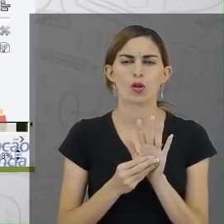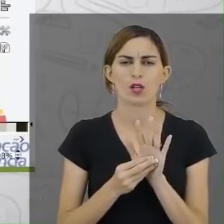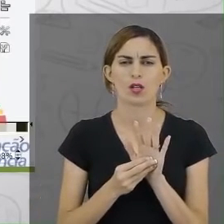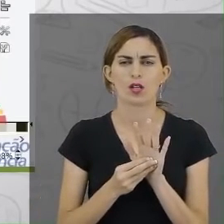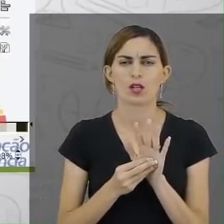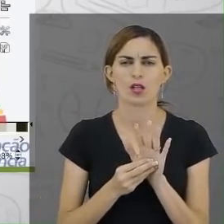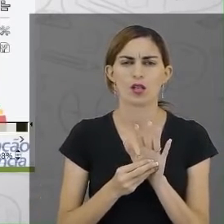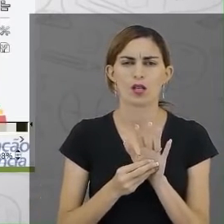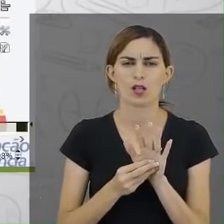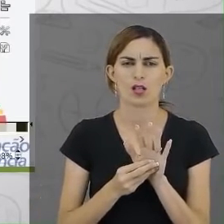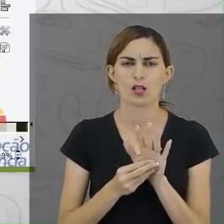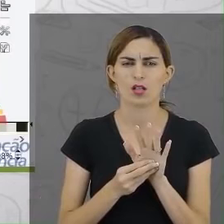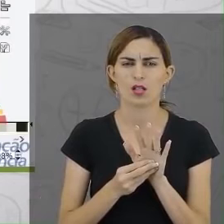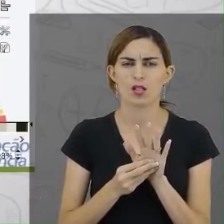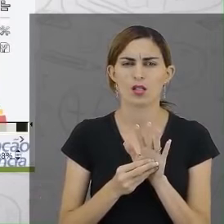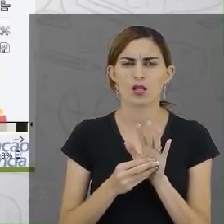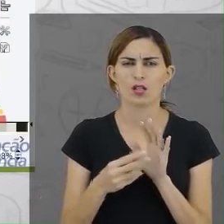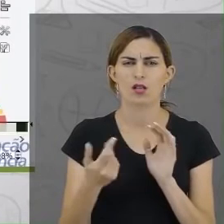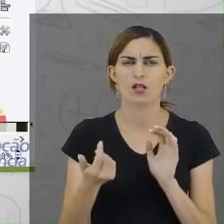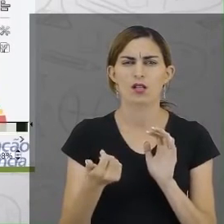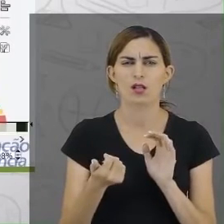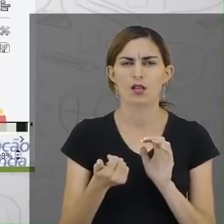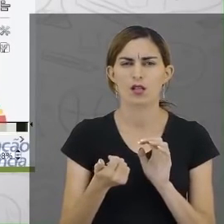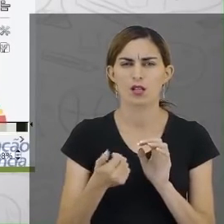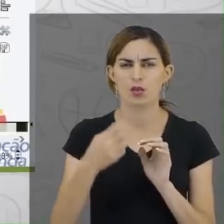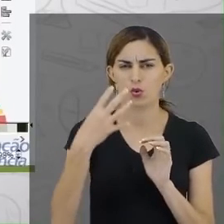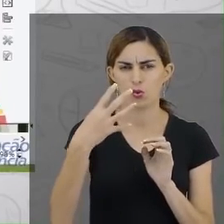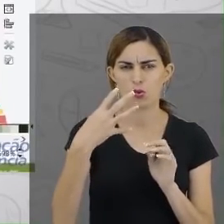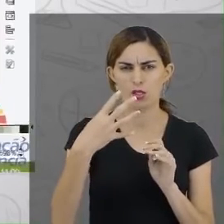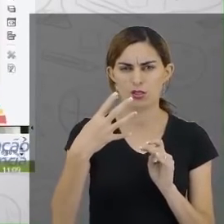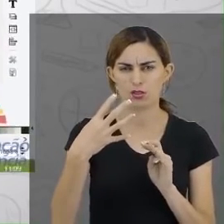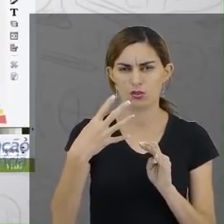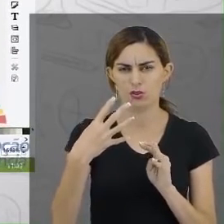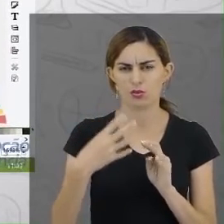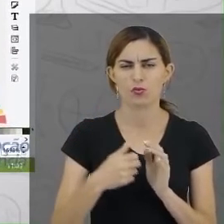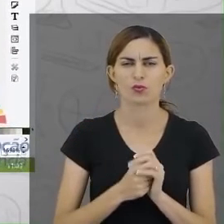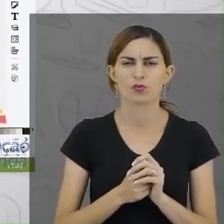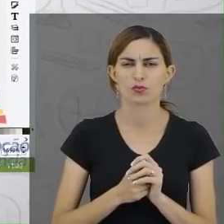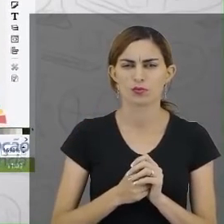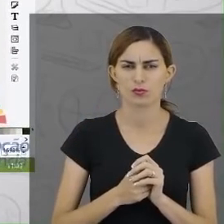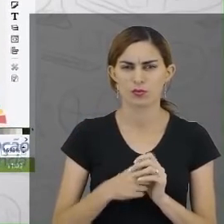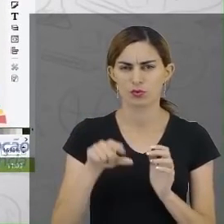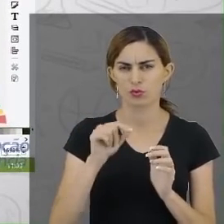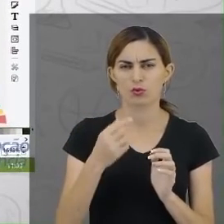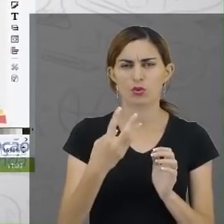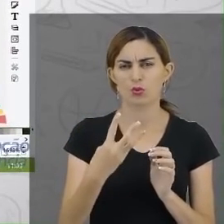para um valor 4.